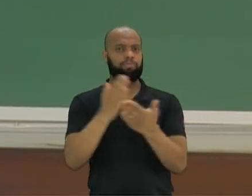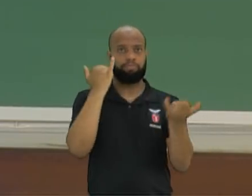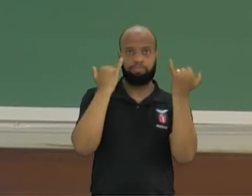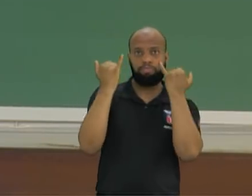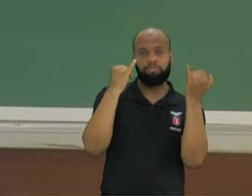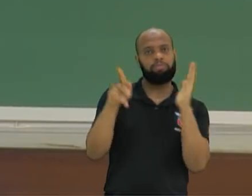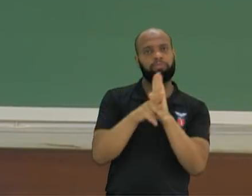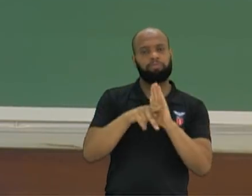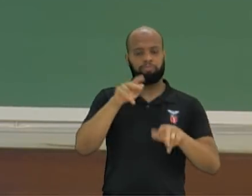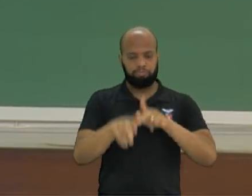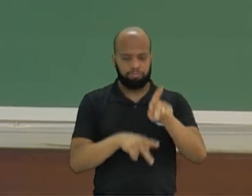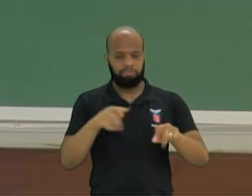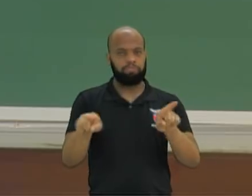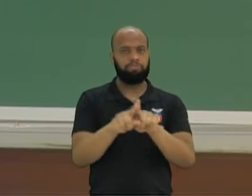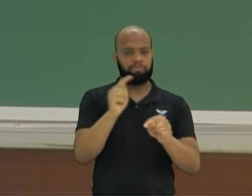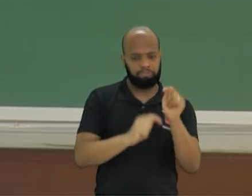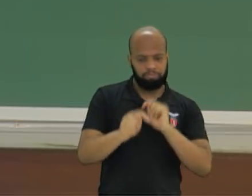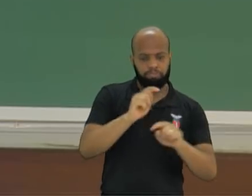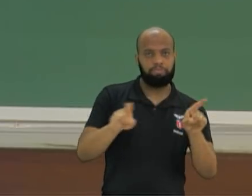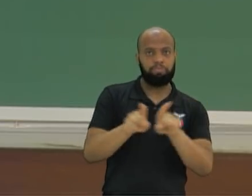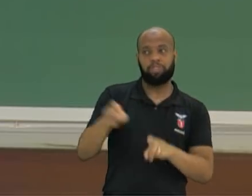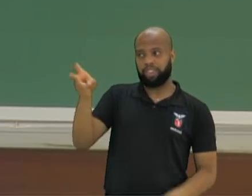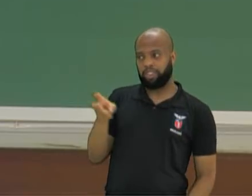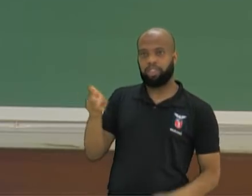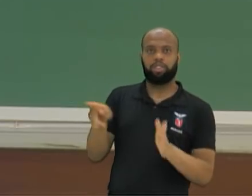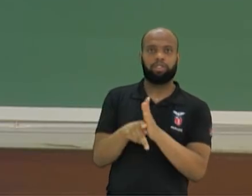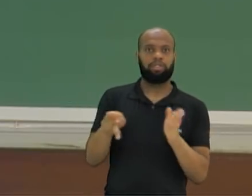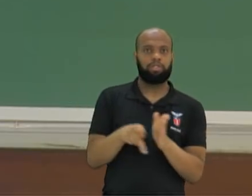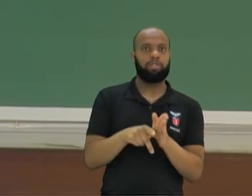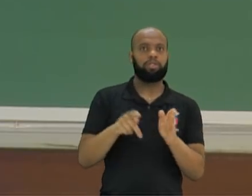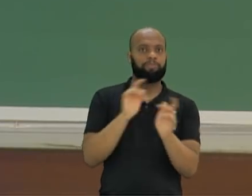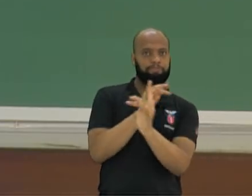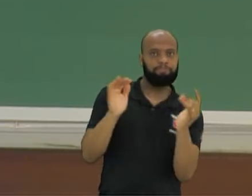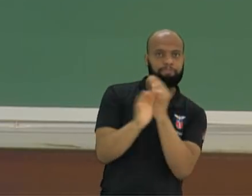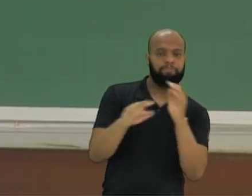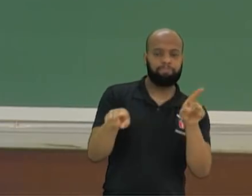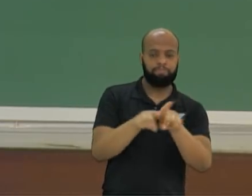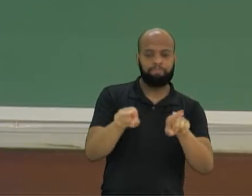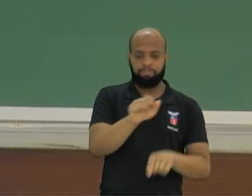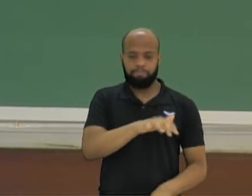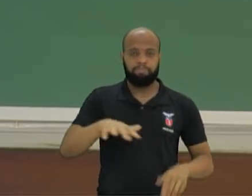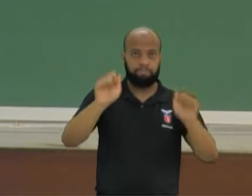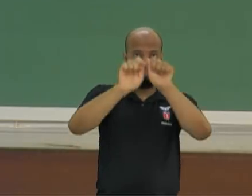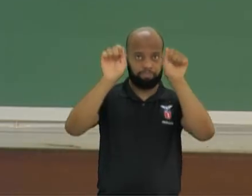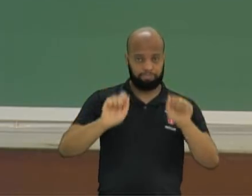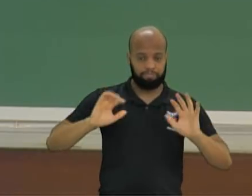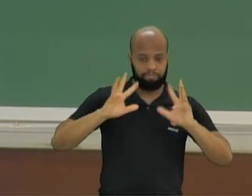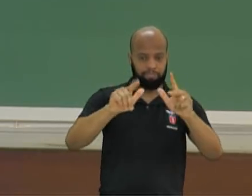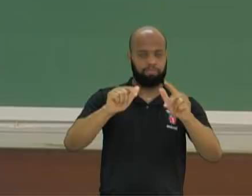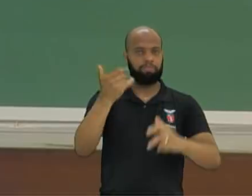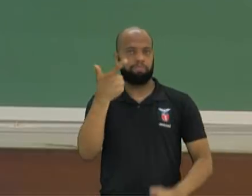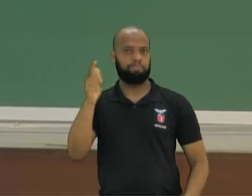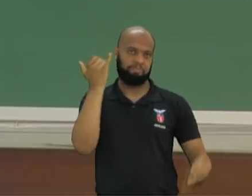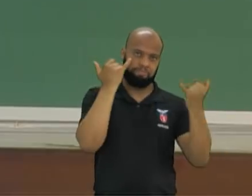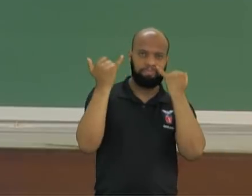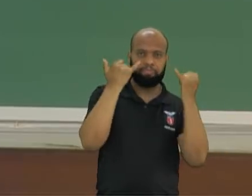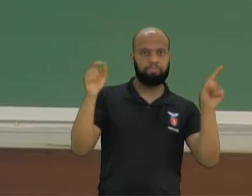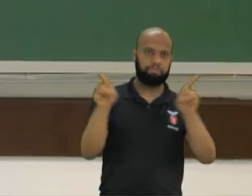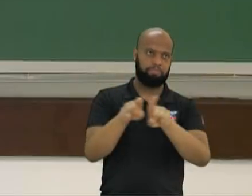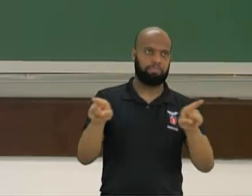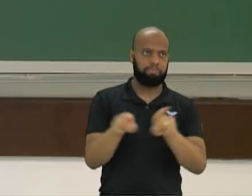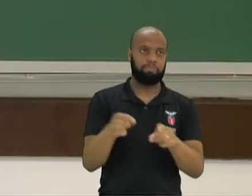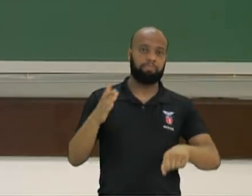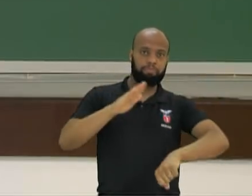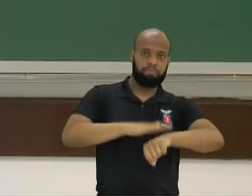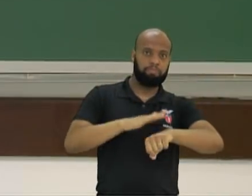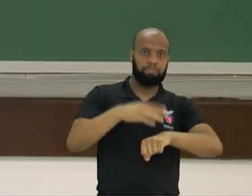da população, da economia, taxa de urbanização, a área total dos territórios, entre outras informações, beleza?